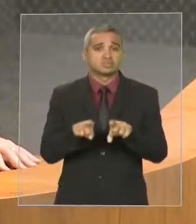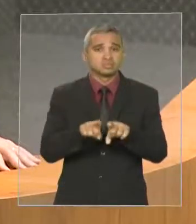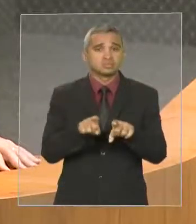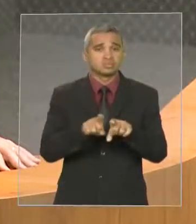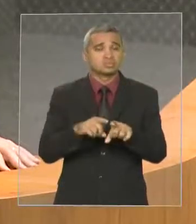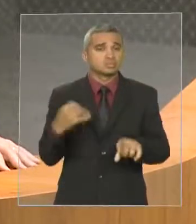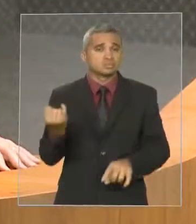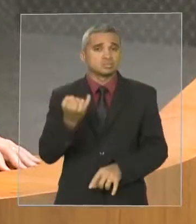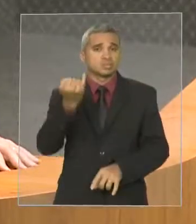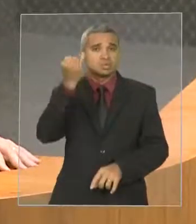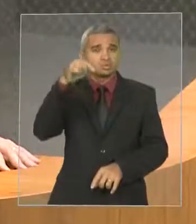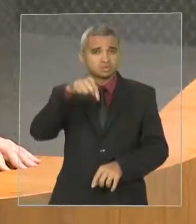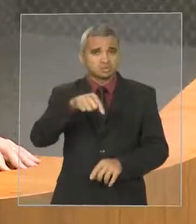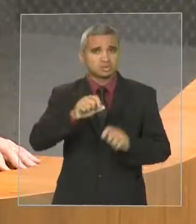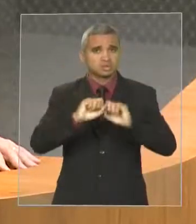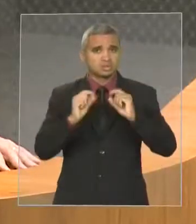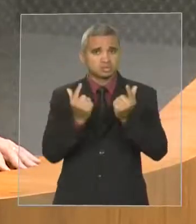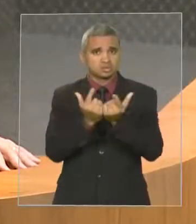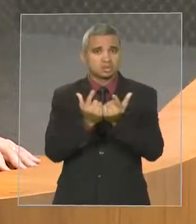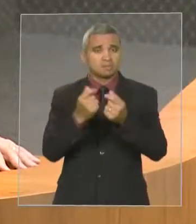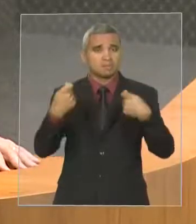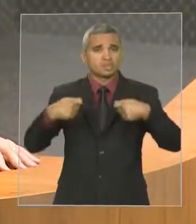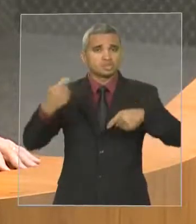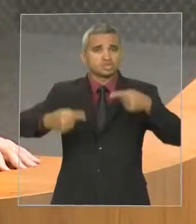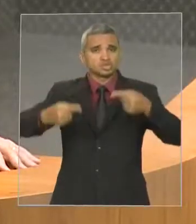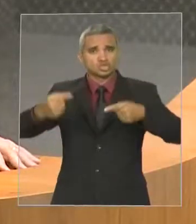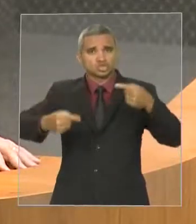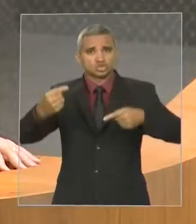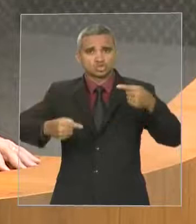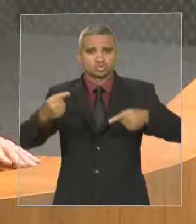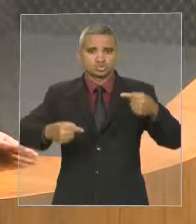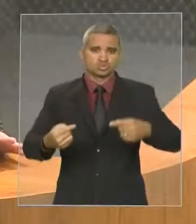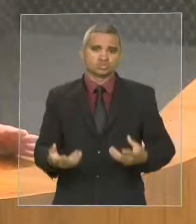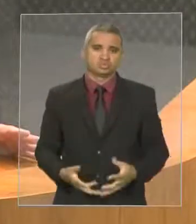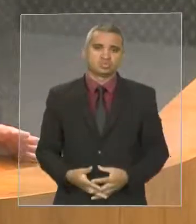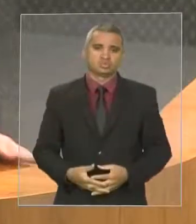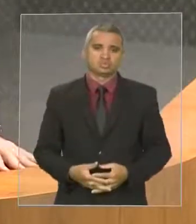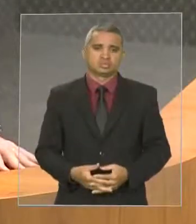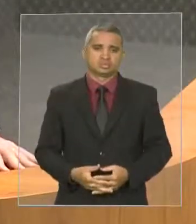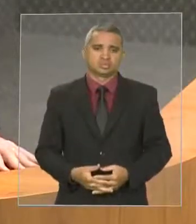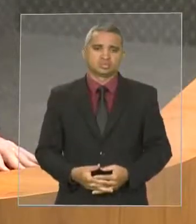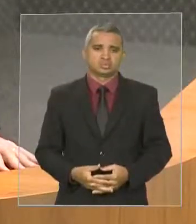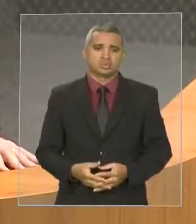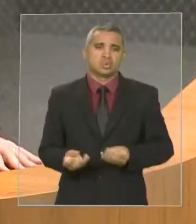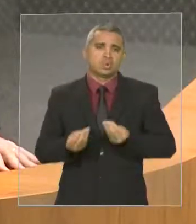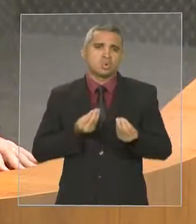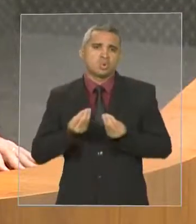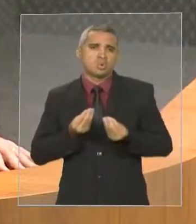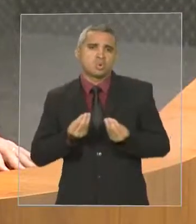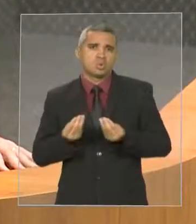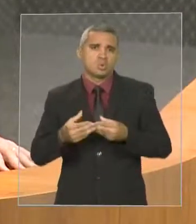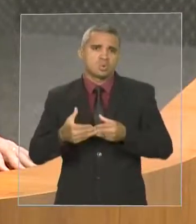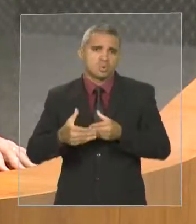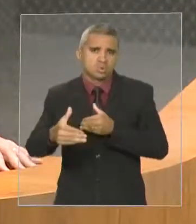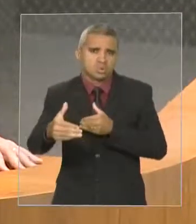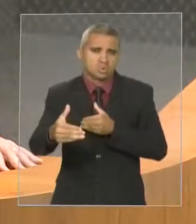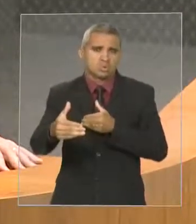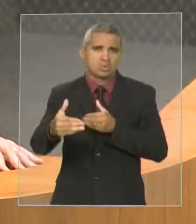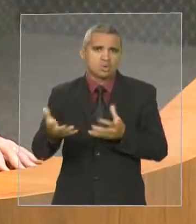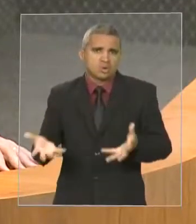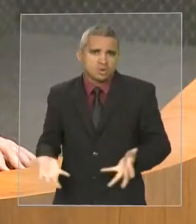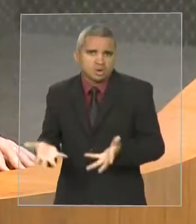discuta, em toda a sua amplitude, as consequências desses